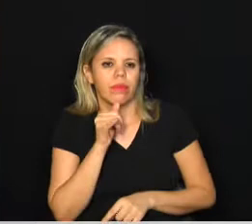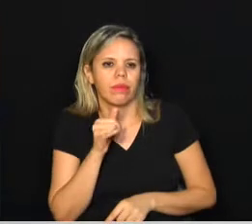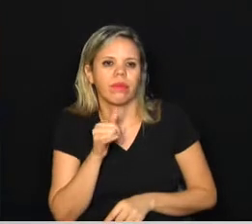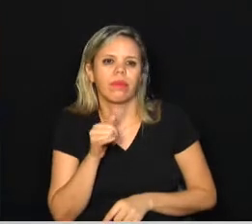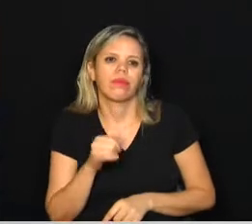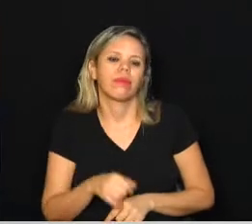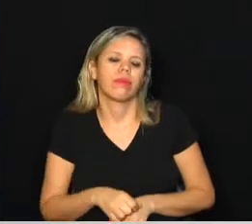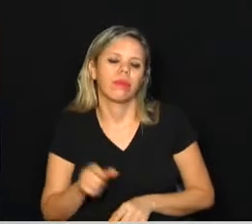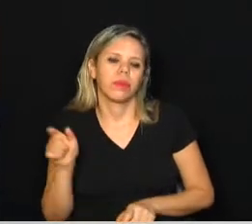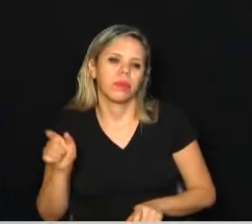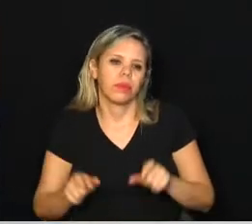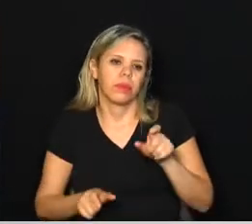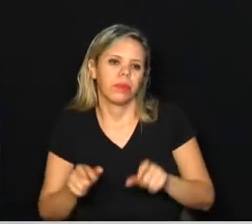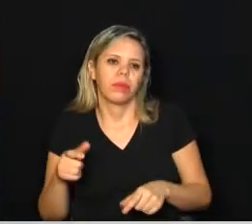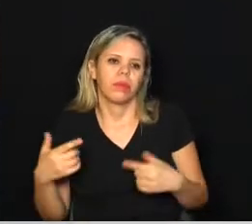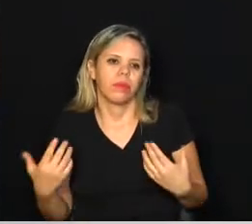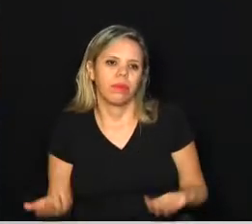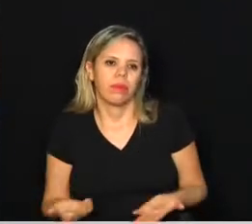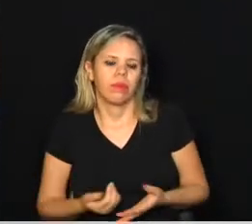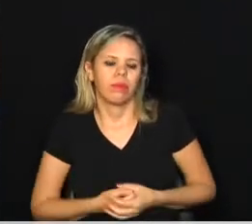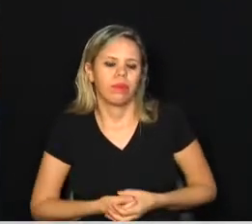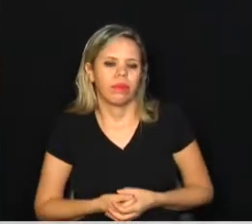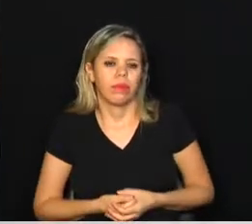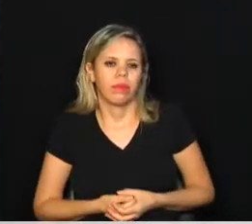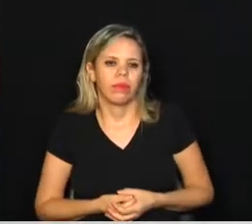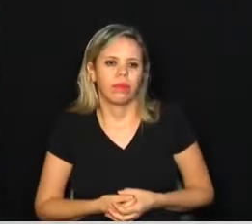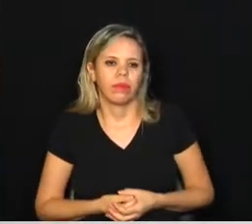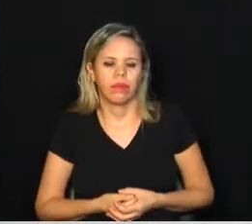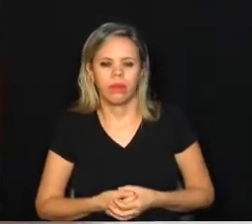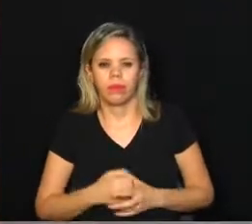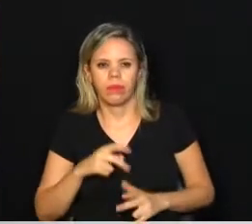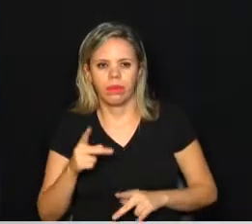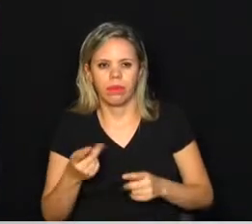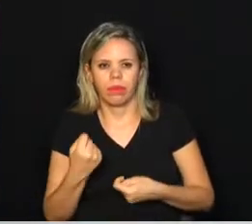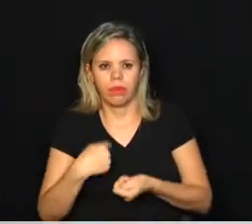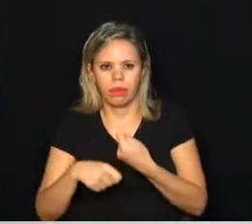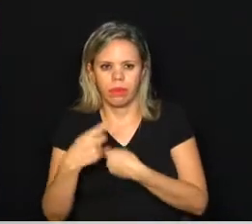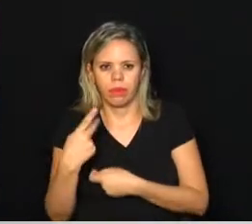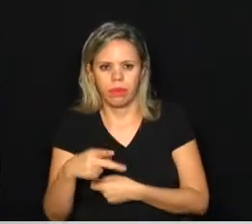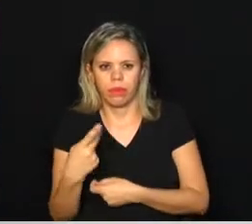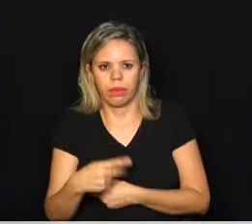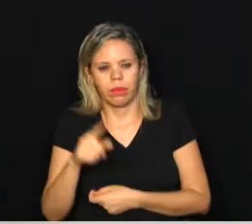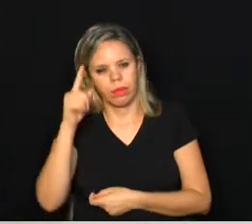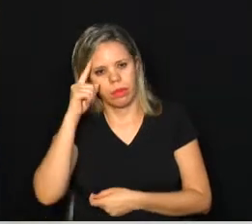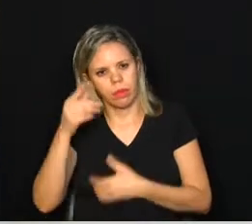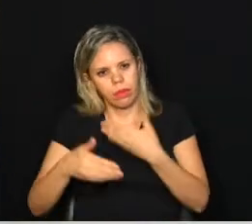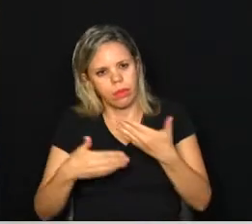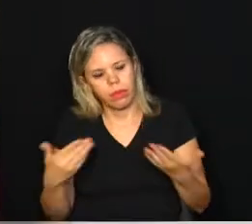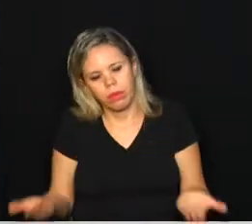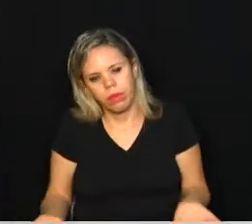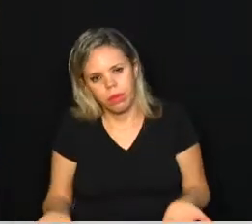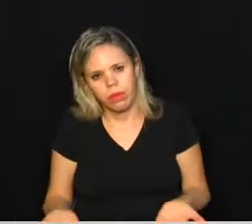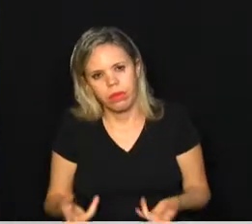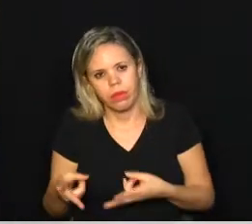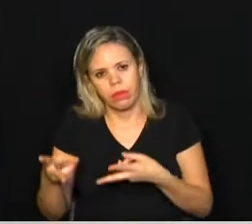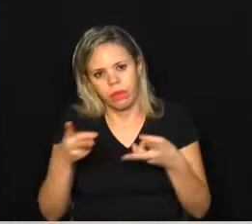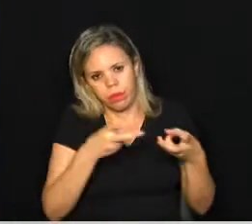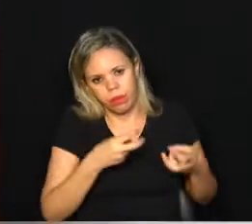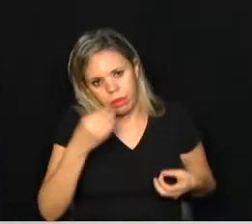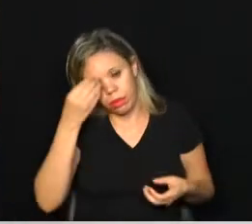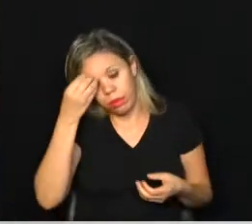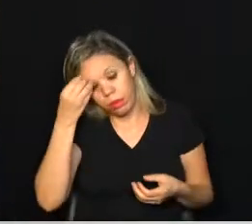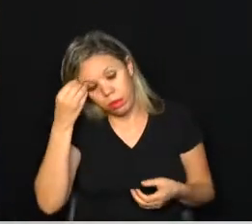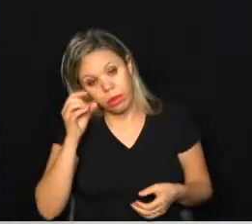que estão mais na ponta do seu negócio, no seu dia a dia, tenham a percepção, mais do